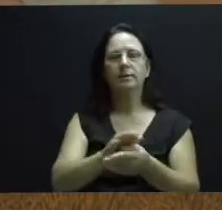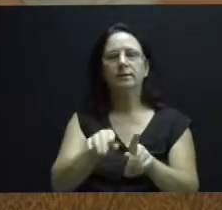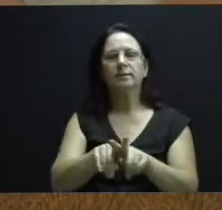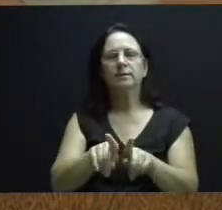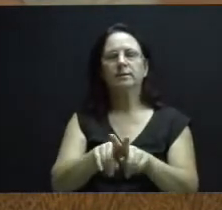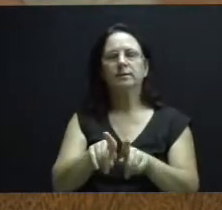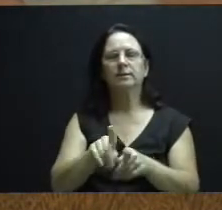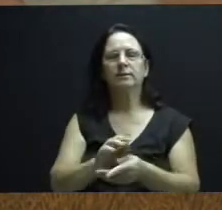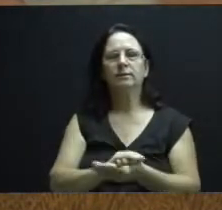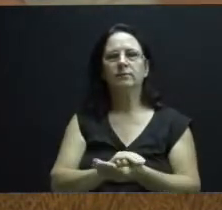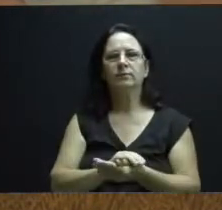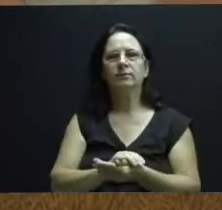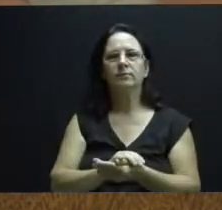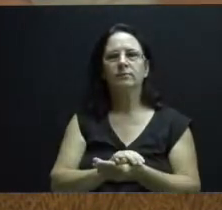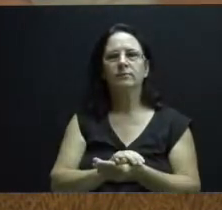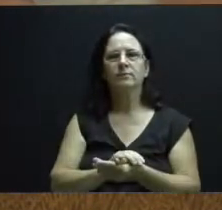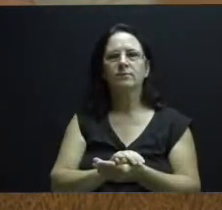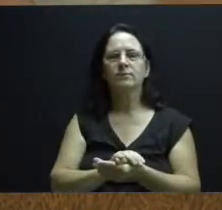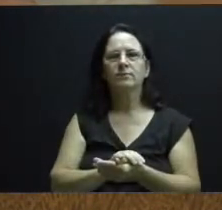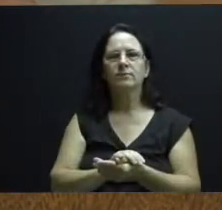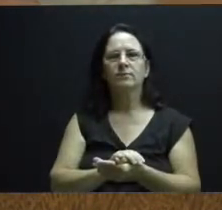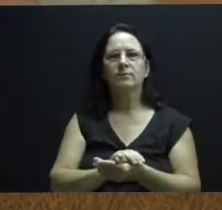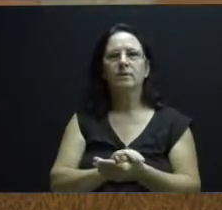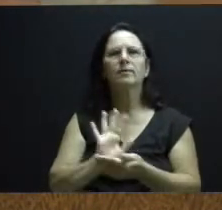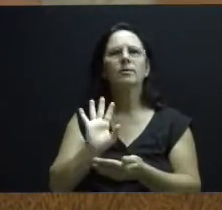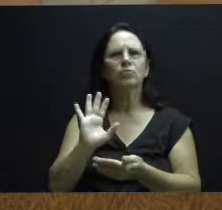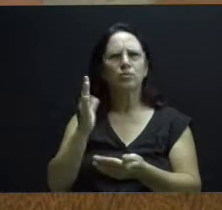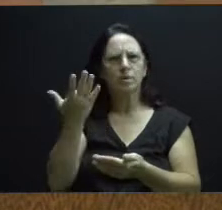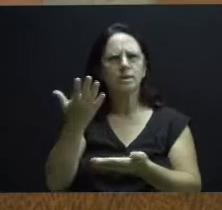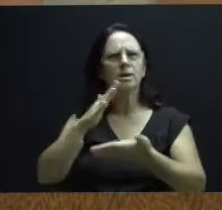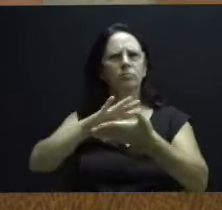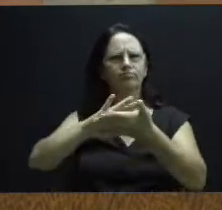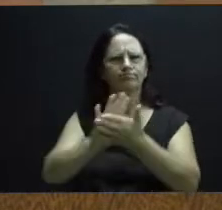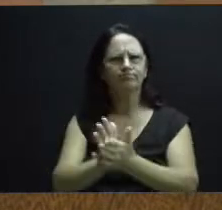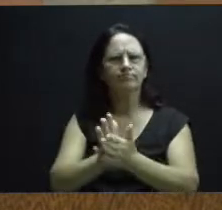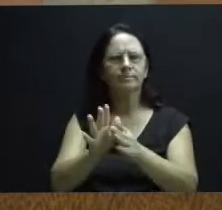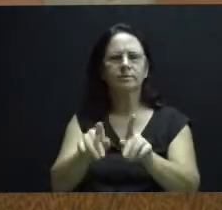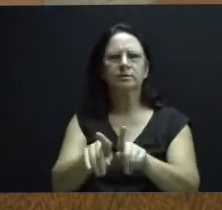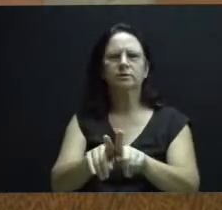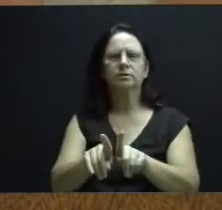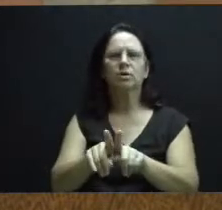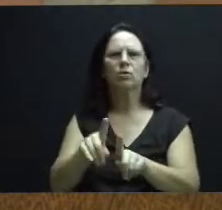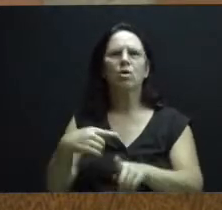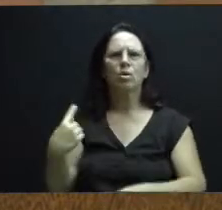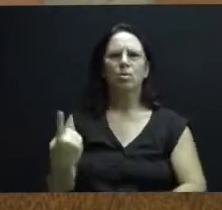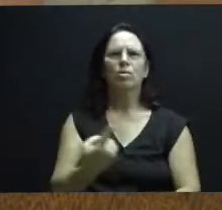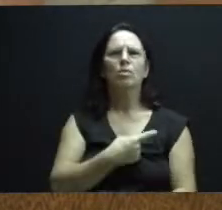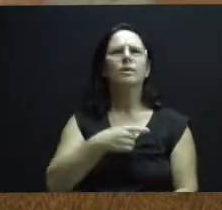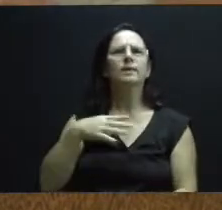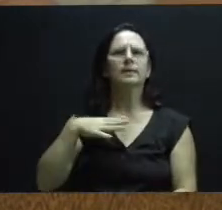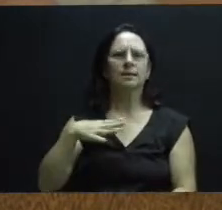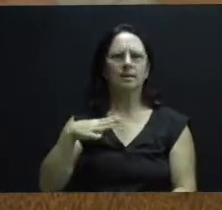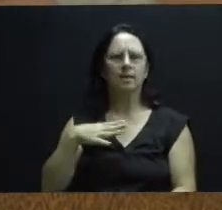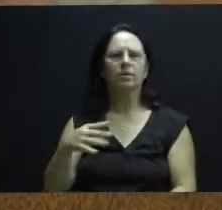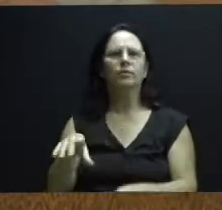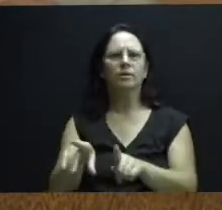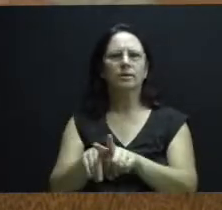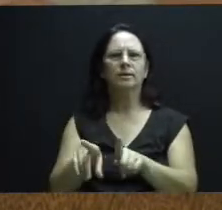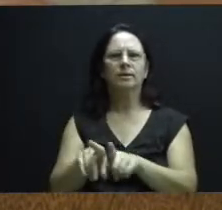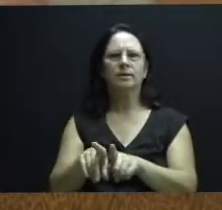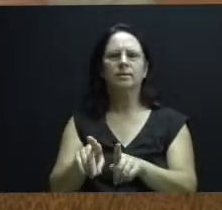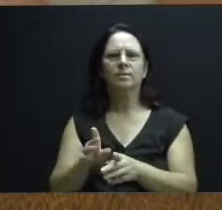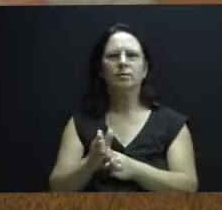e esses desastres e elevando a consideração que o nosso município faz divisa